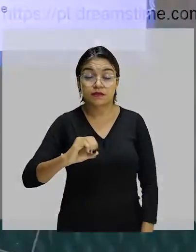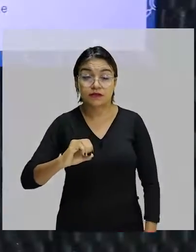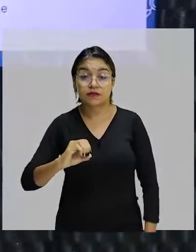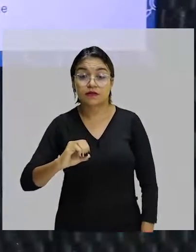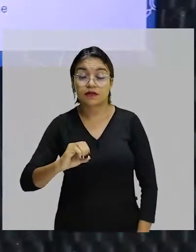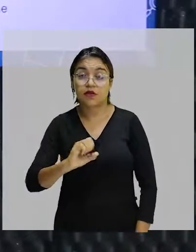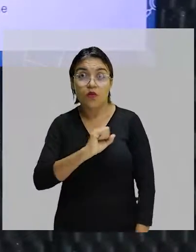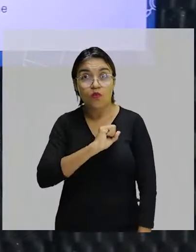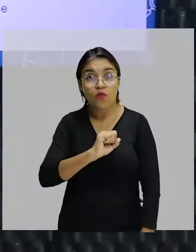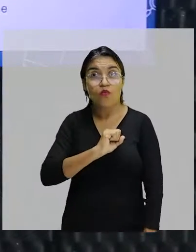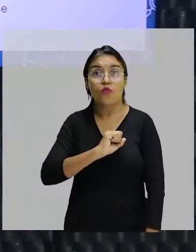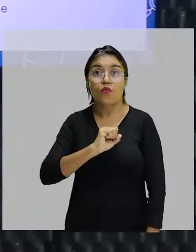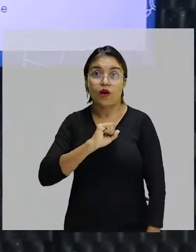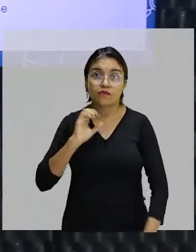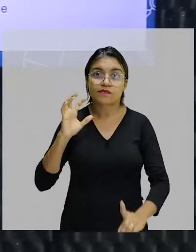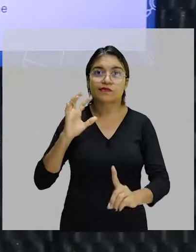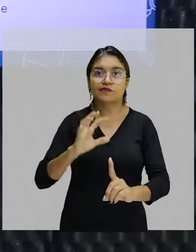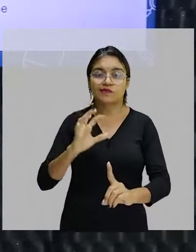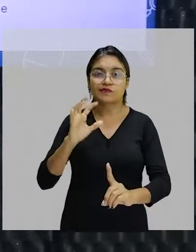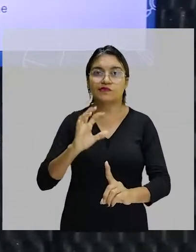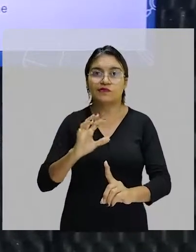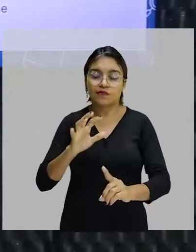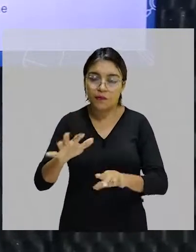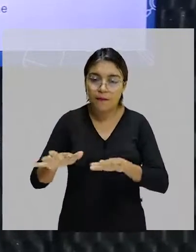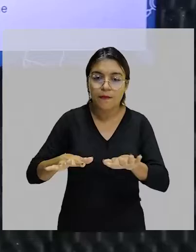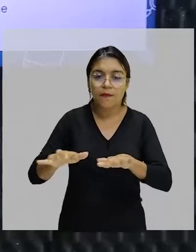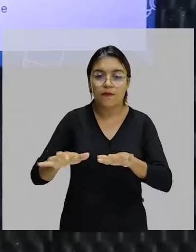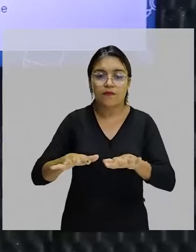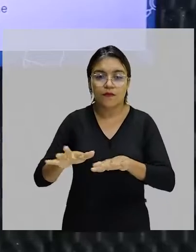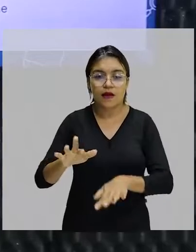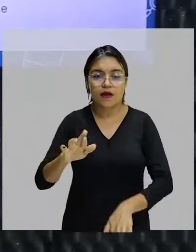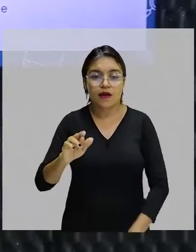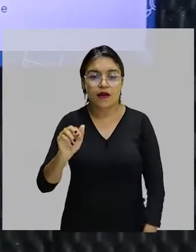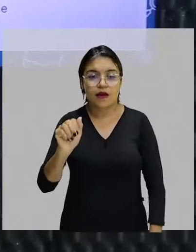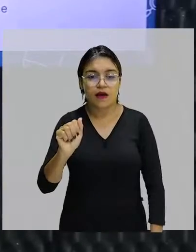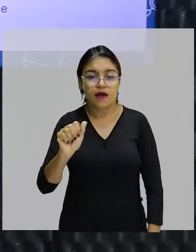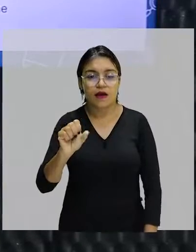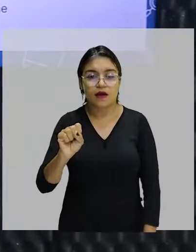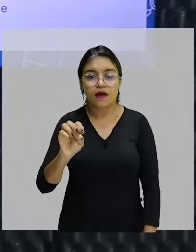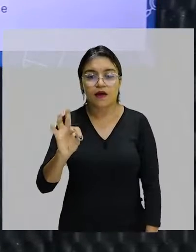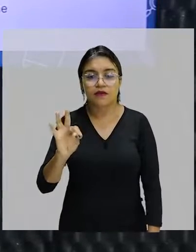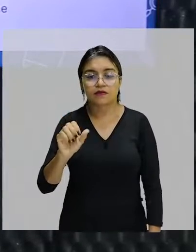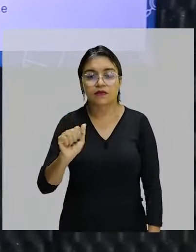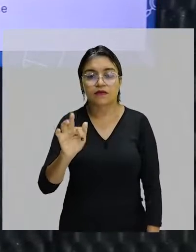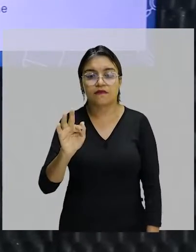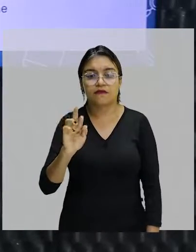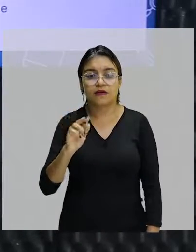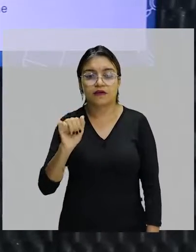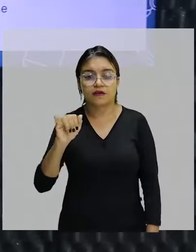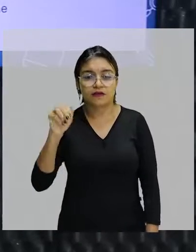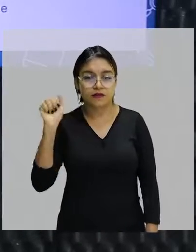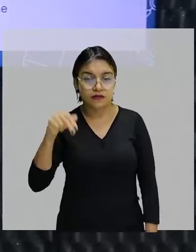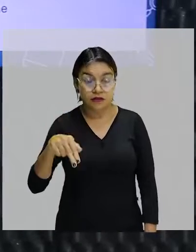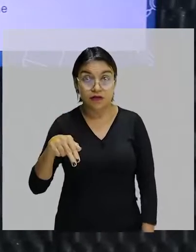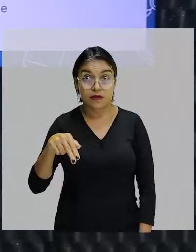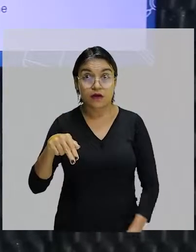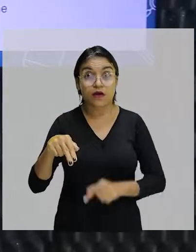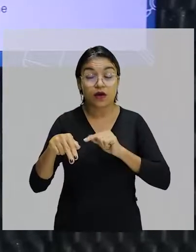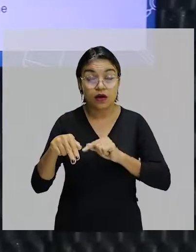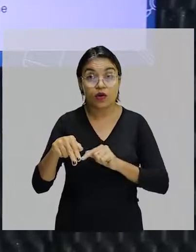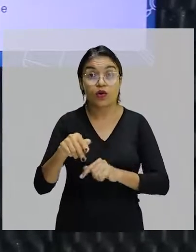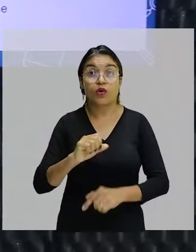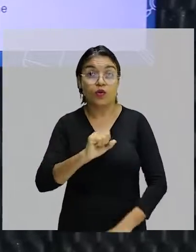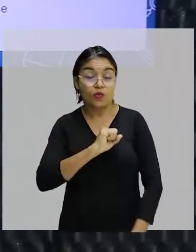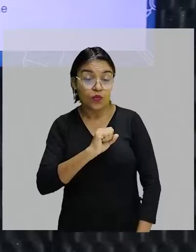o reggae passou a ser influenciado pelo movimento Rastafari. Então, lembrando, o reggae ele vem como